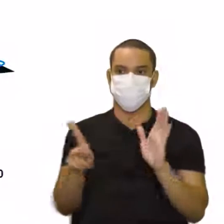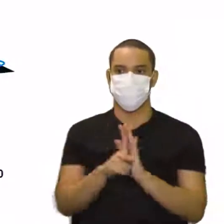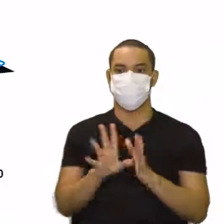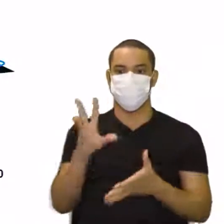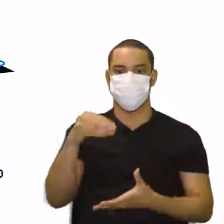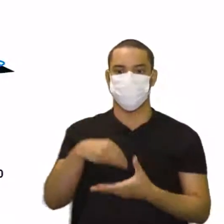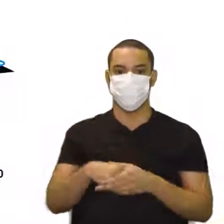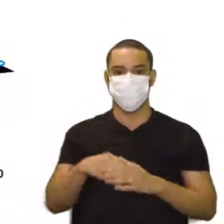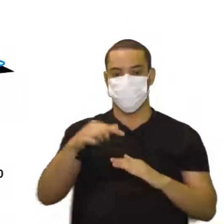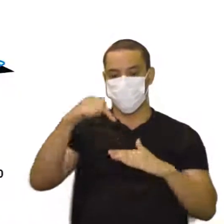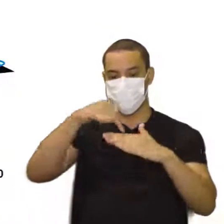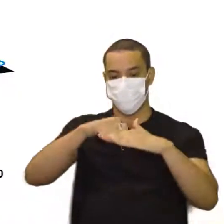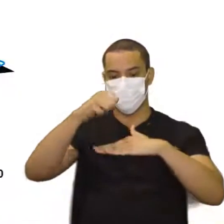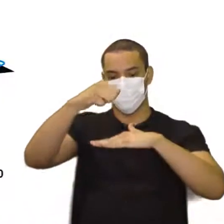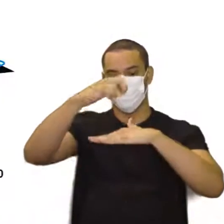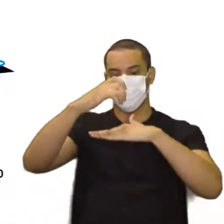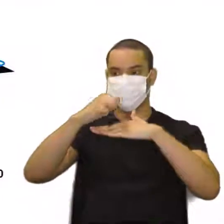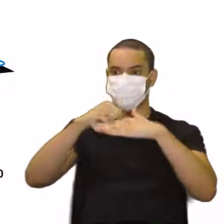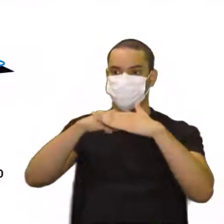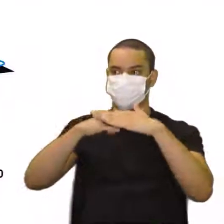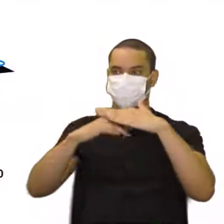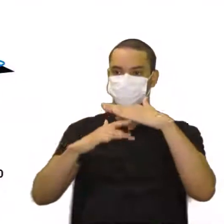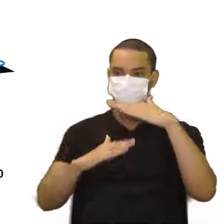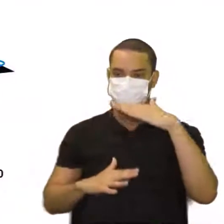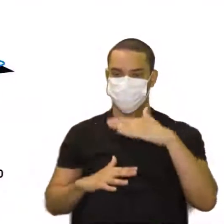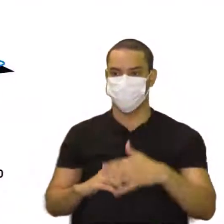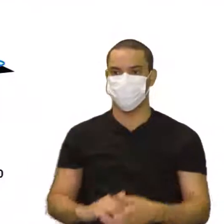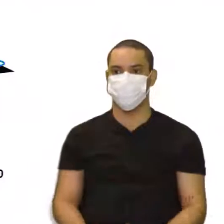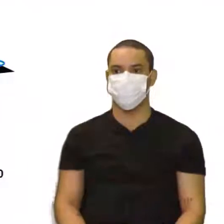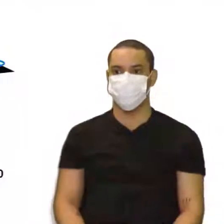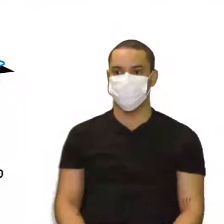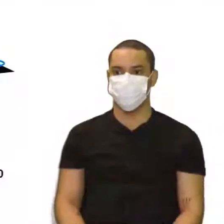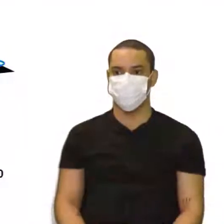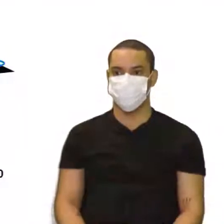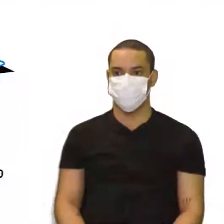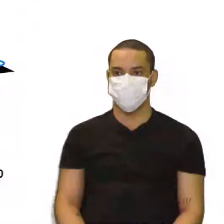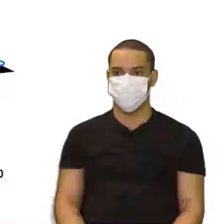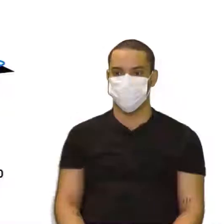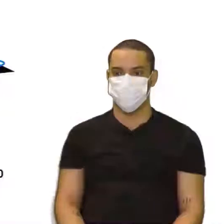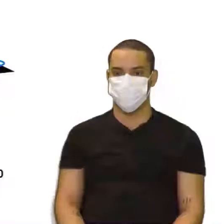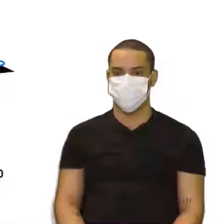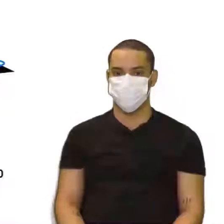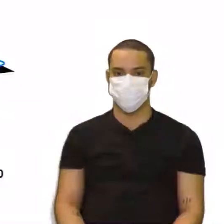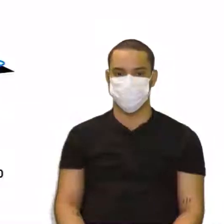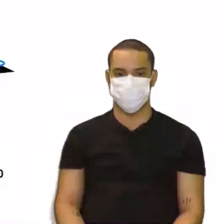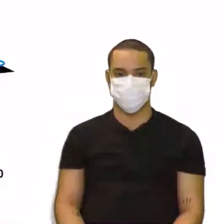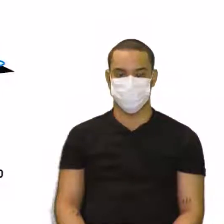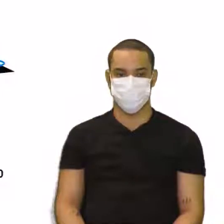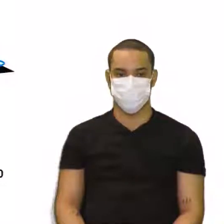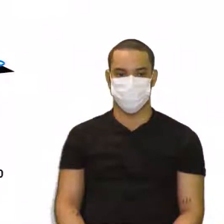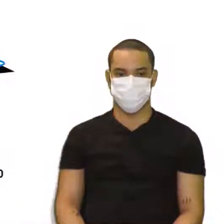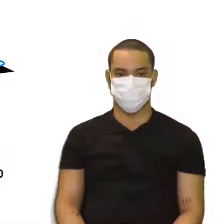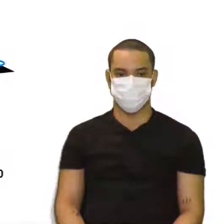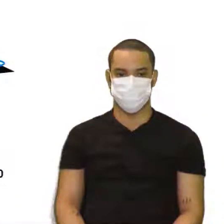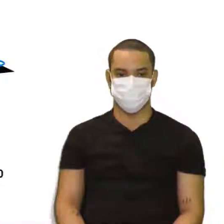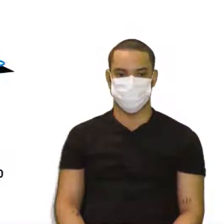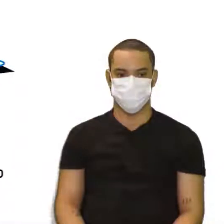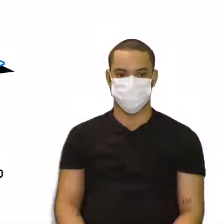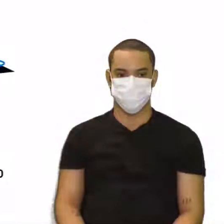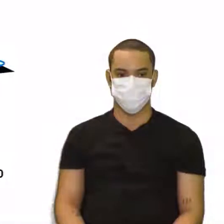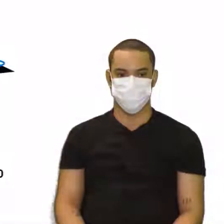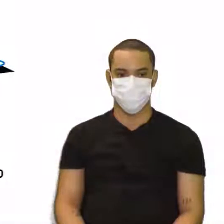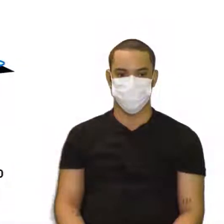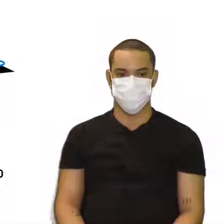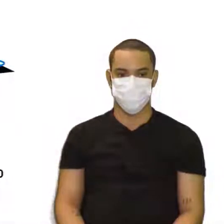para baixo, que está atravessando a nossa placa aí, ok? Então, aqui, deixa eu apagar rapidinho, vocês